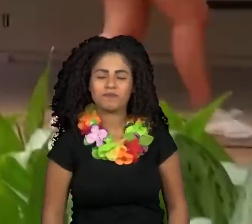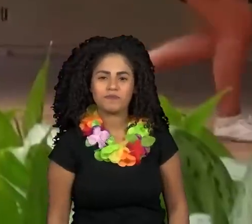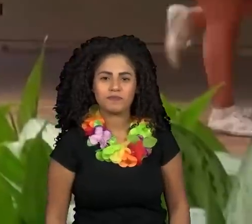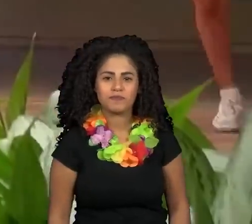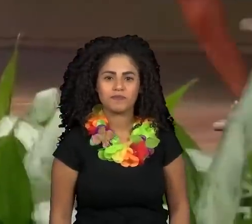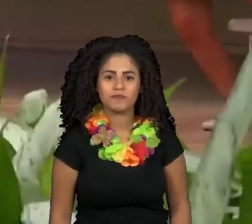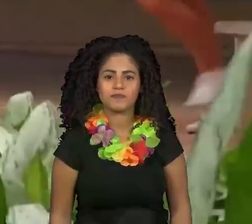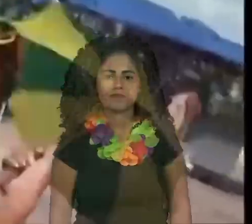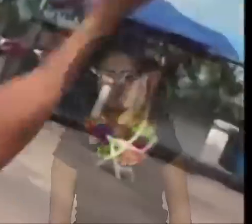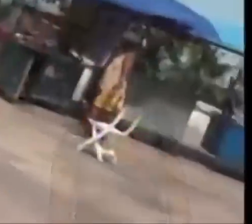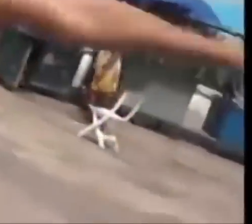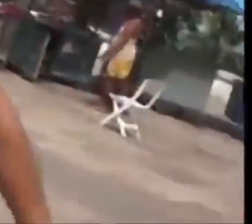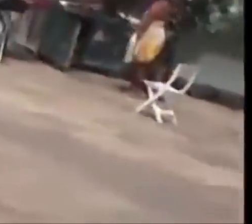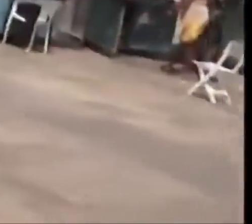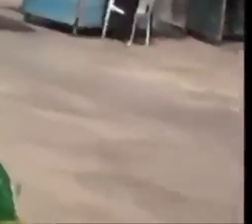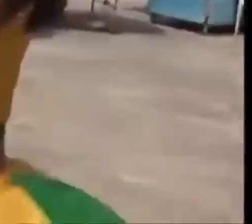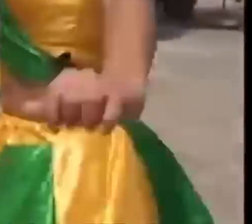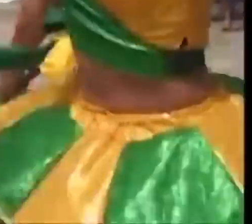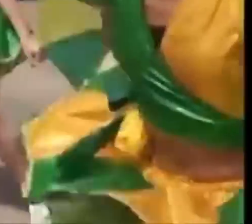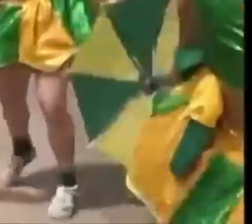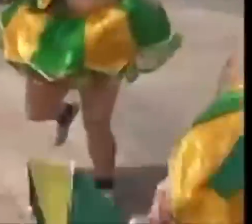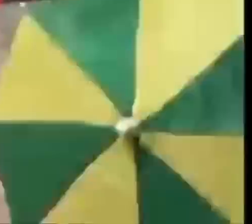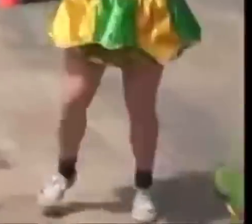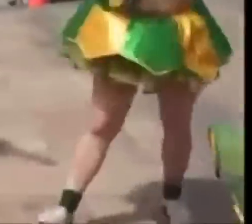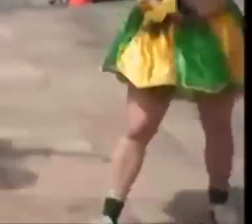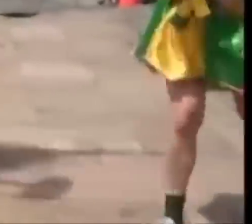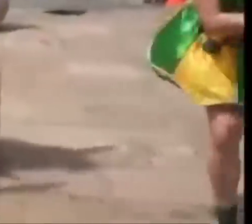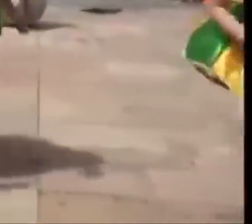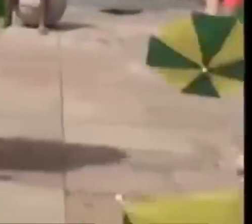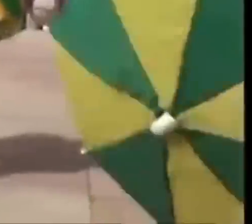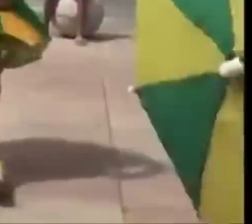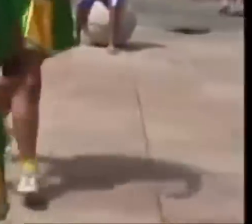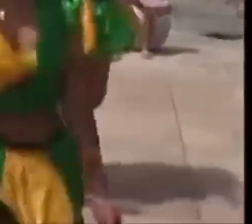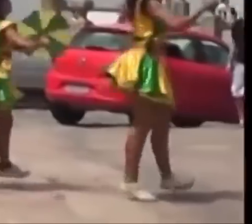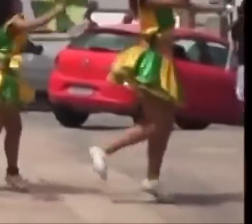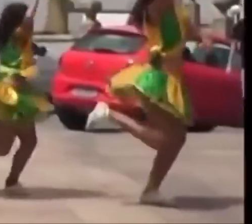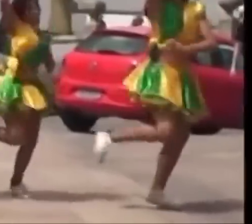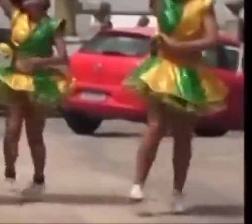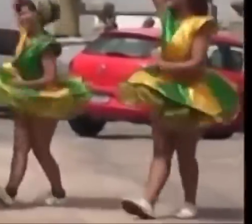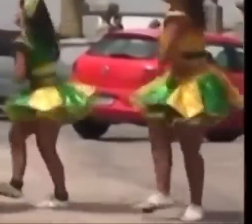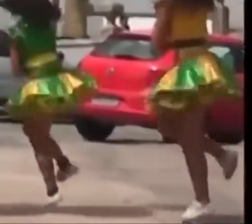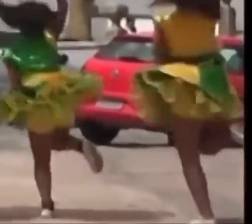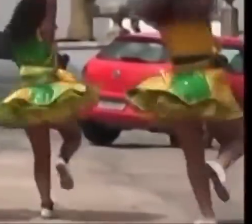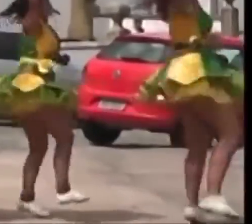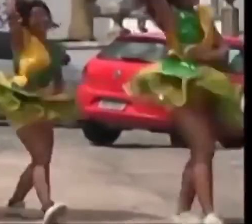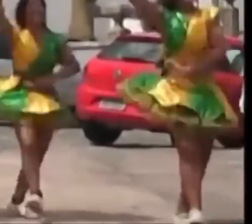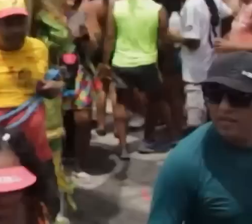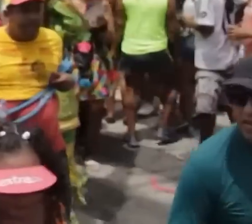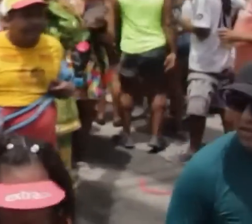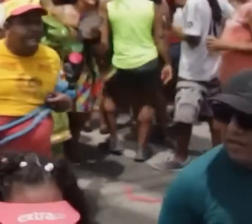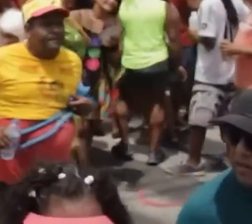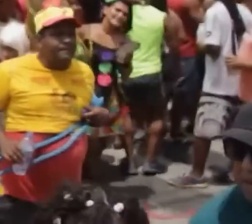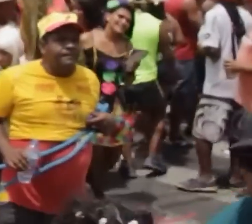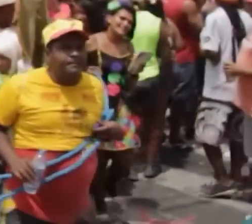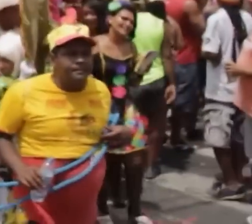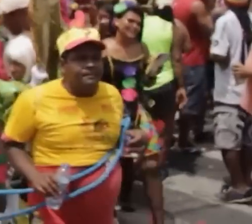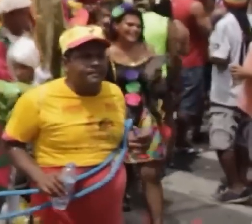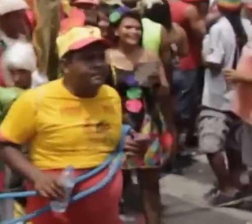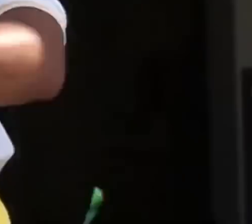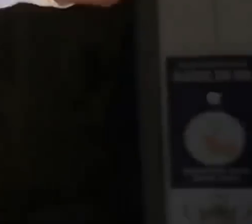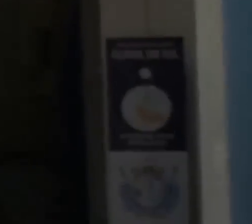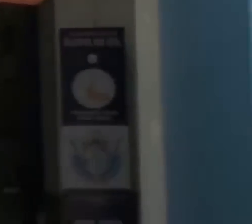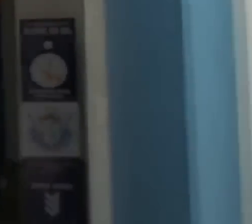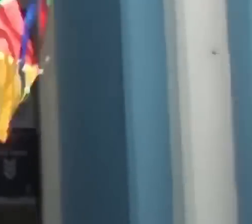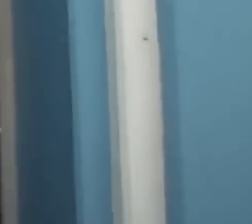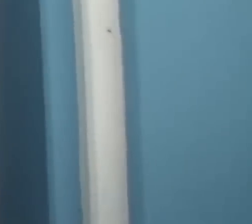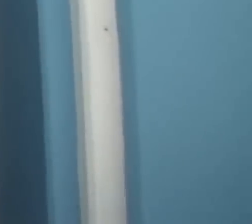Voltei, Recife, foi a saudade que me trouxe pelo braço. Eu quero ver novamente vassoura na rua abafando, tomar